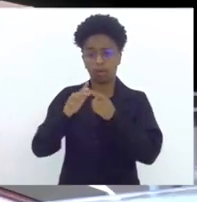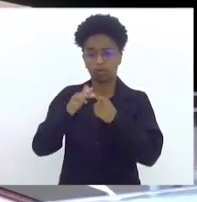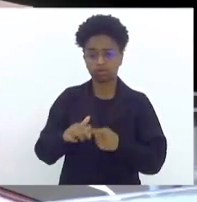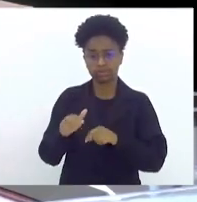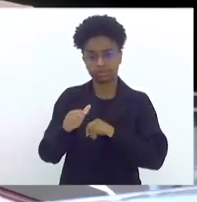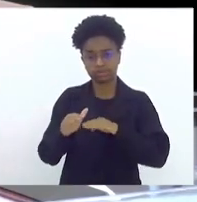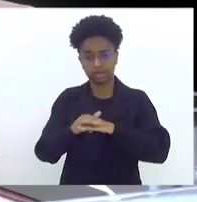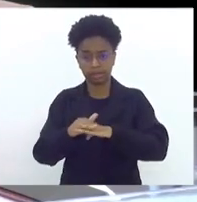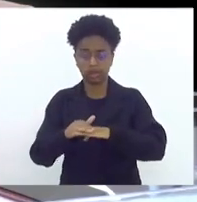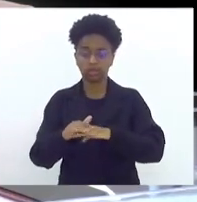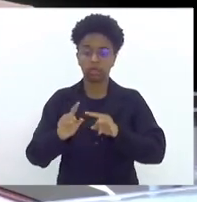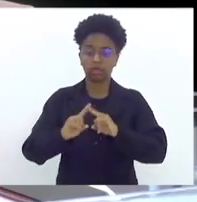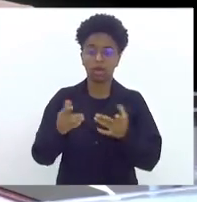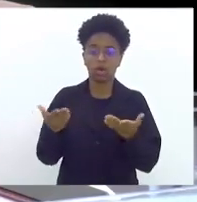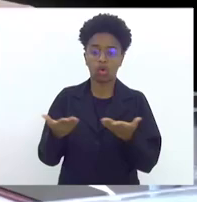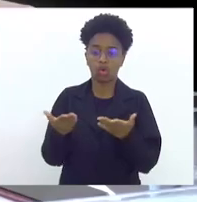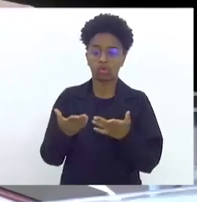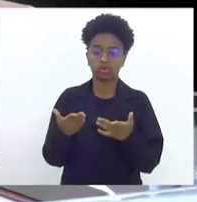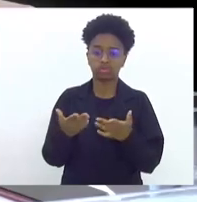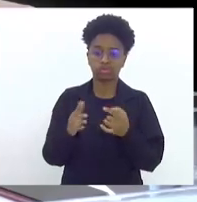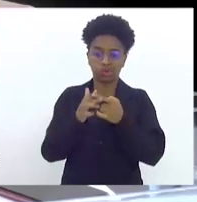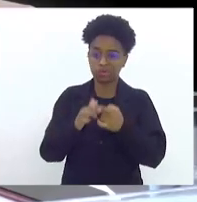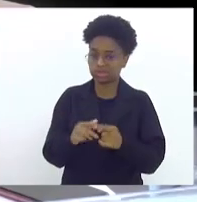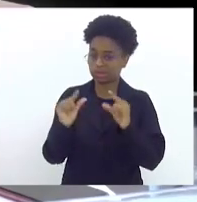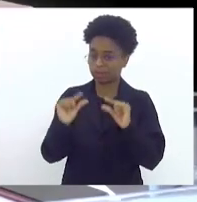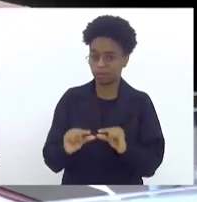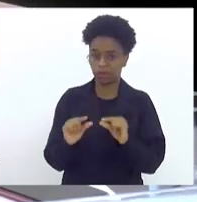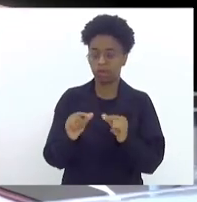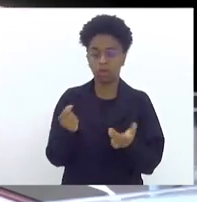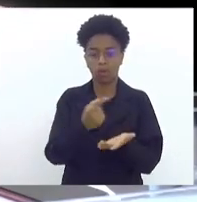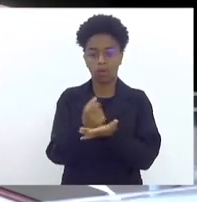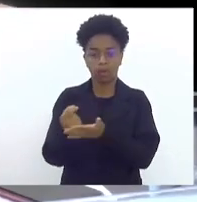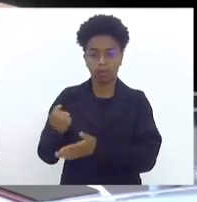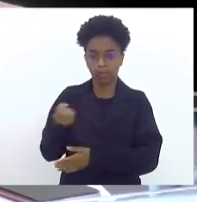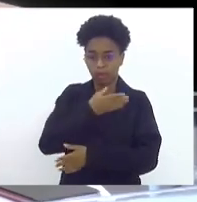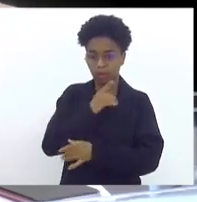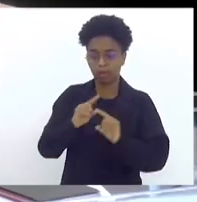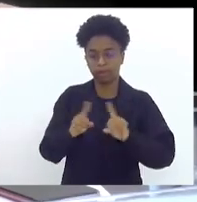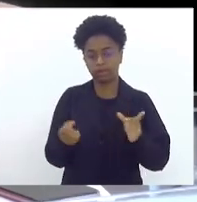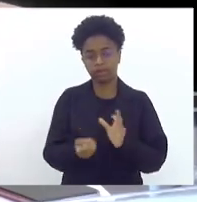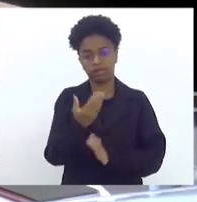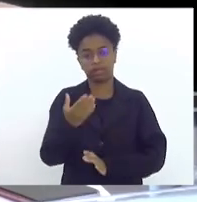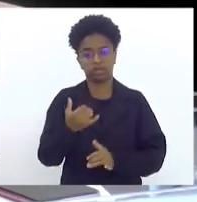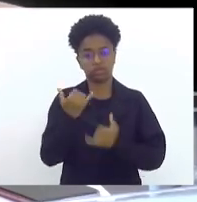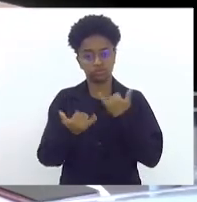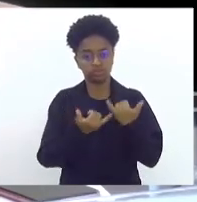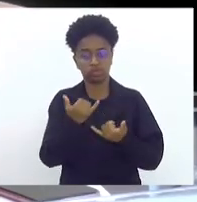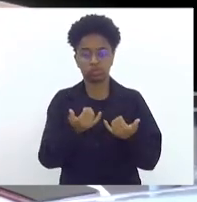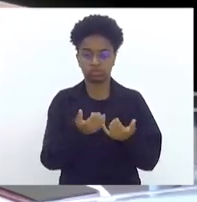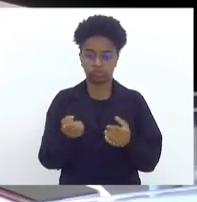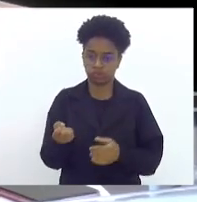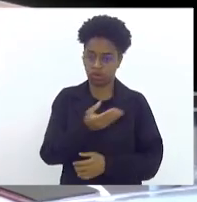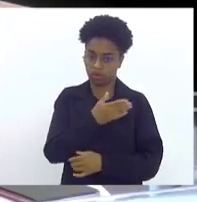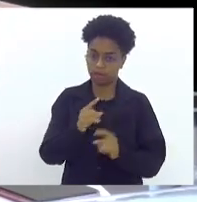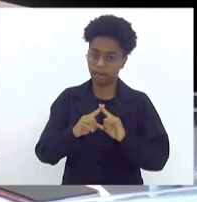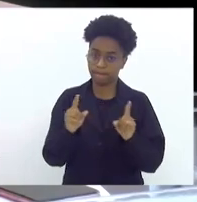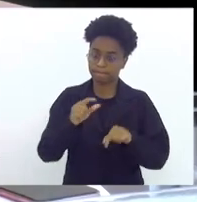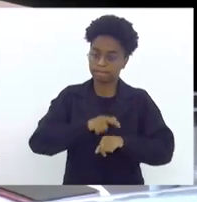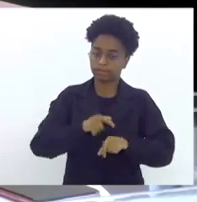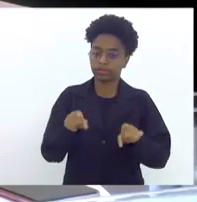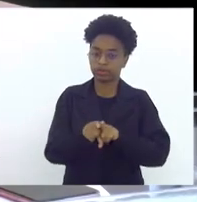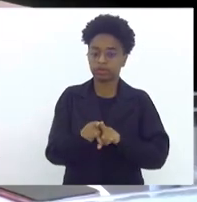hoje se conserta menos sapato e se compra novos mas se criam novos jogos Então acho que é um momento também que a gente precisa